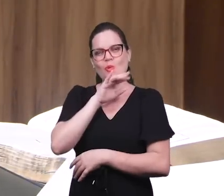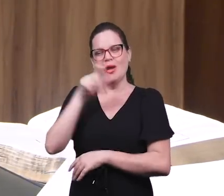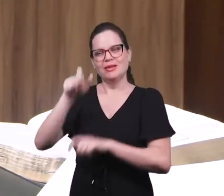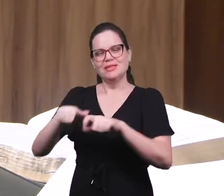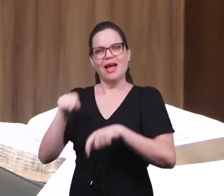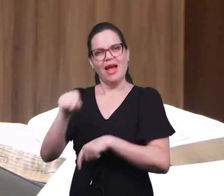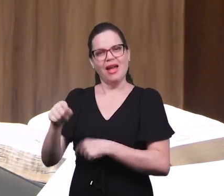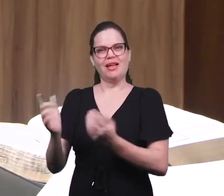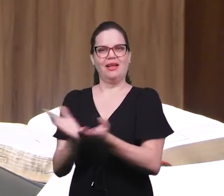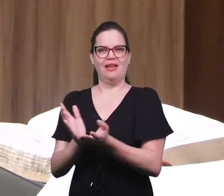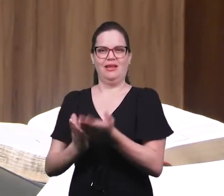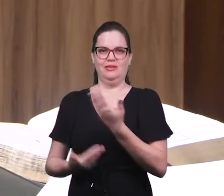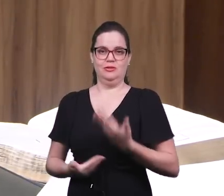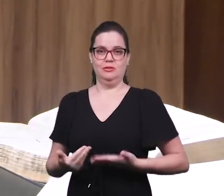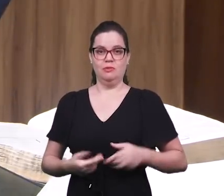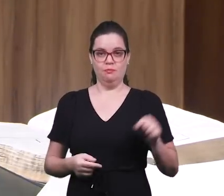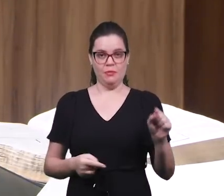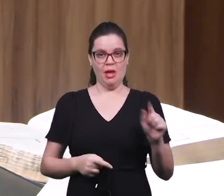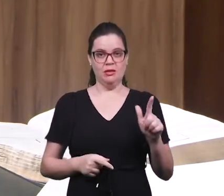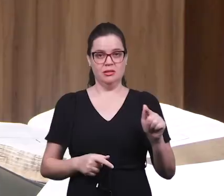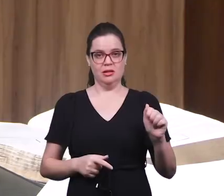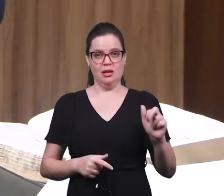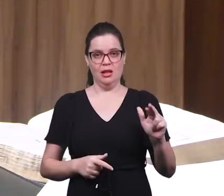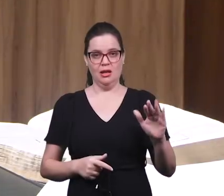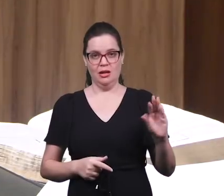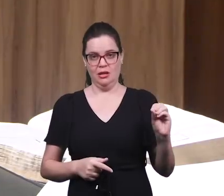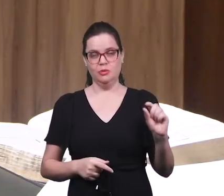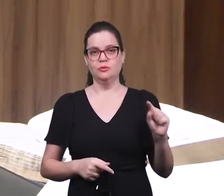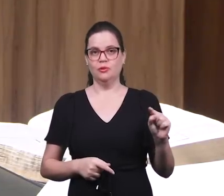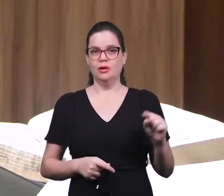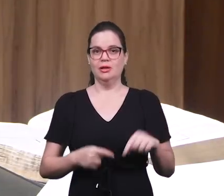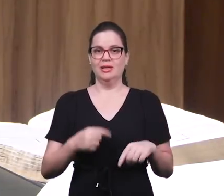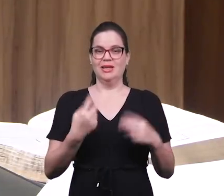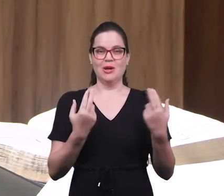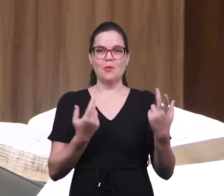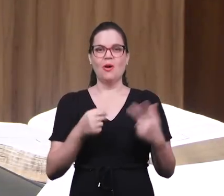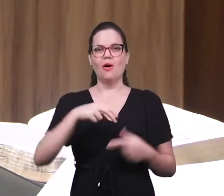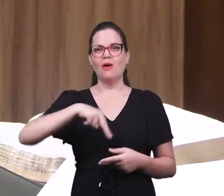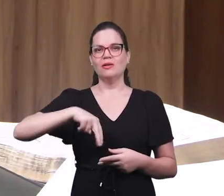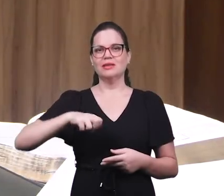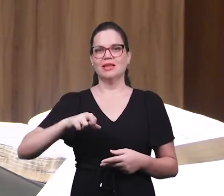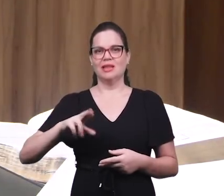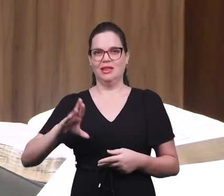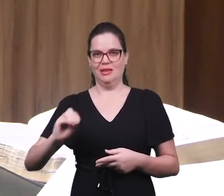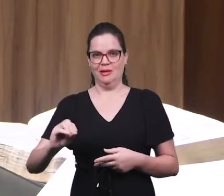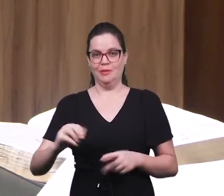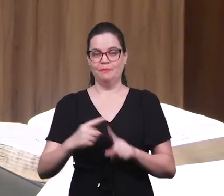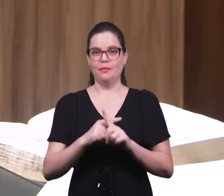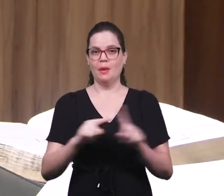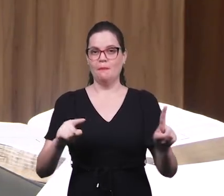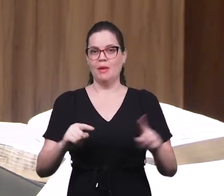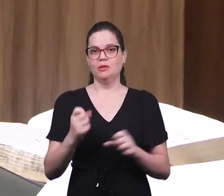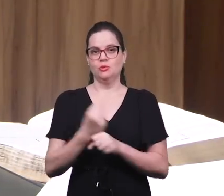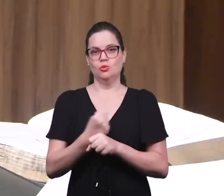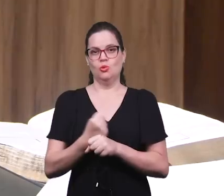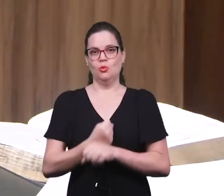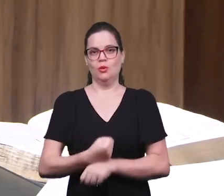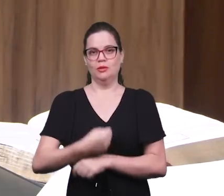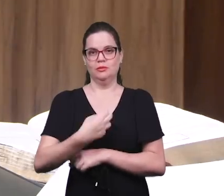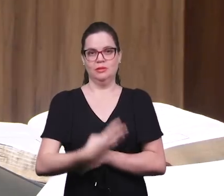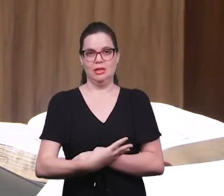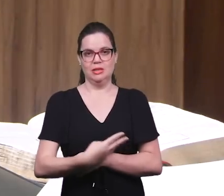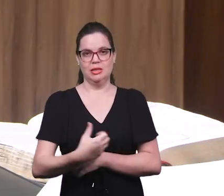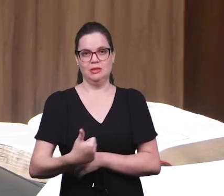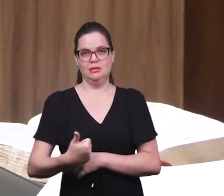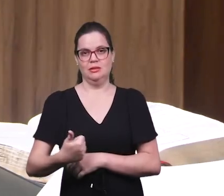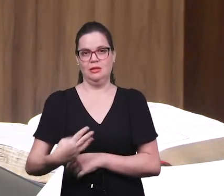aqui, o Galério fez isso, igual Nero fez no início. Agora, nós vamos ver em 313 que já chegou a era de Constantino,